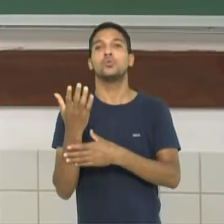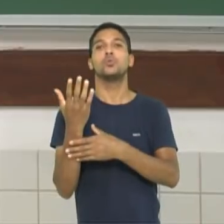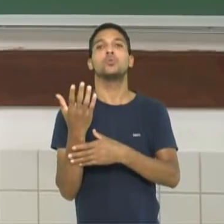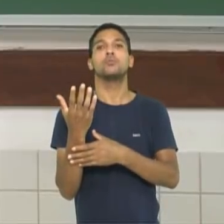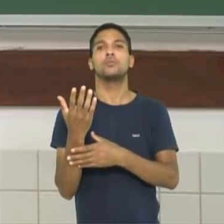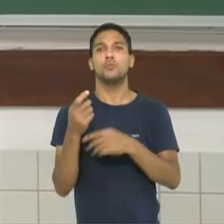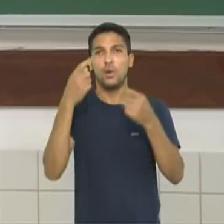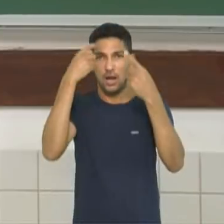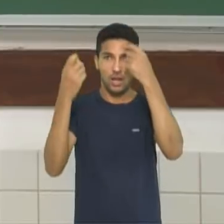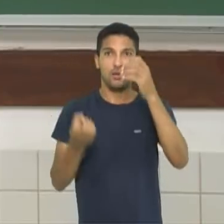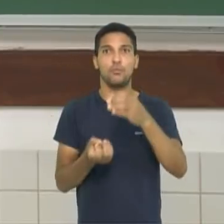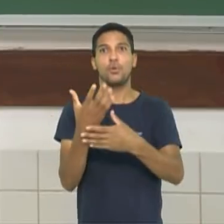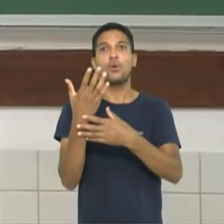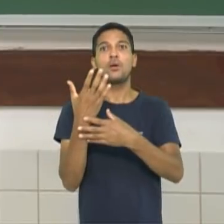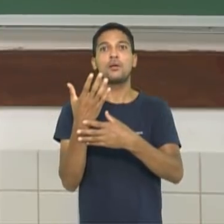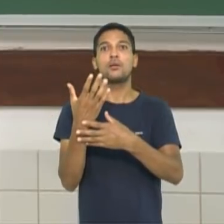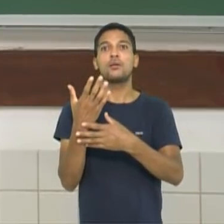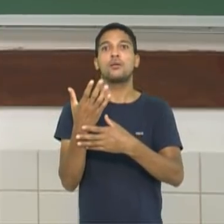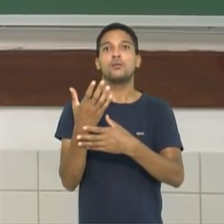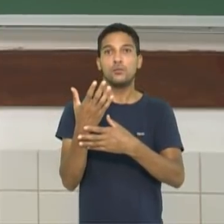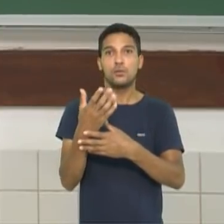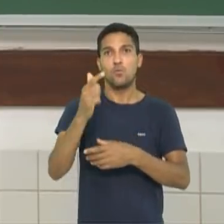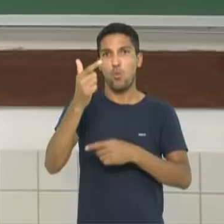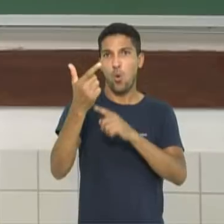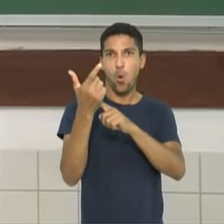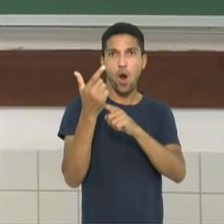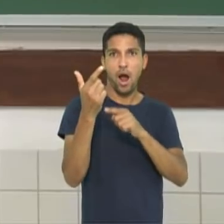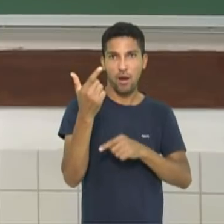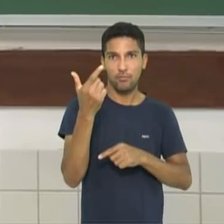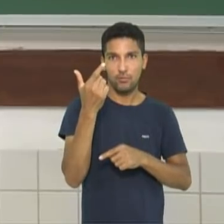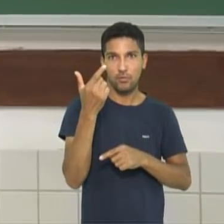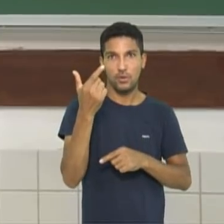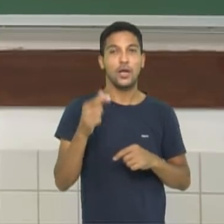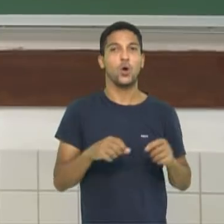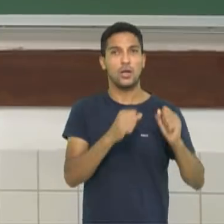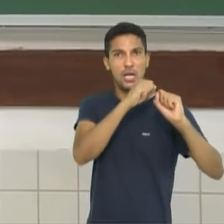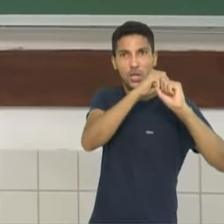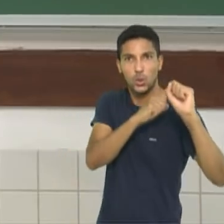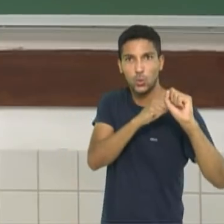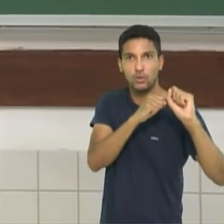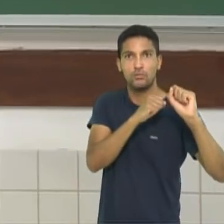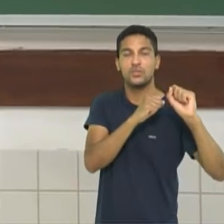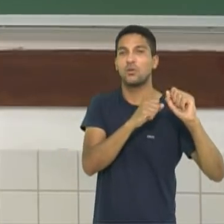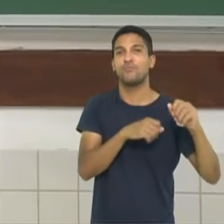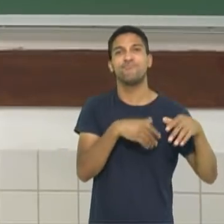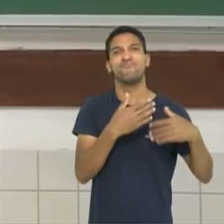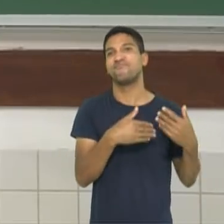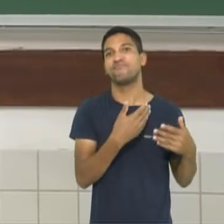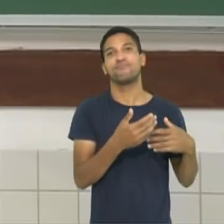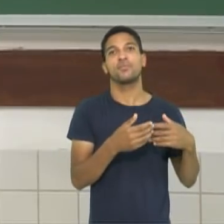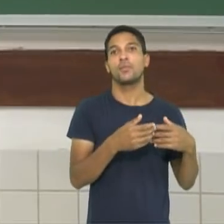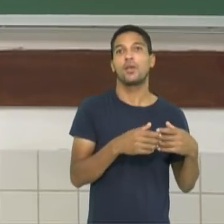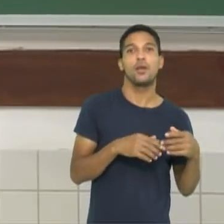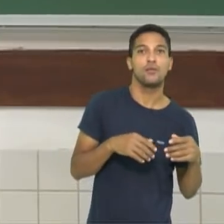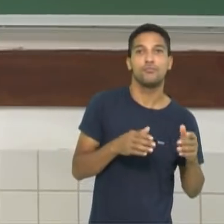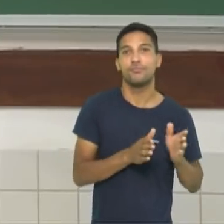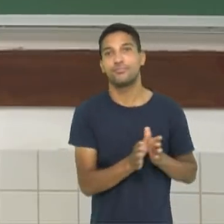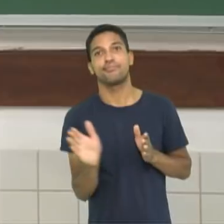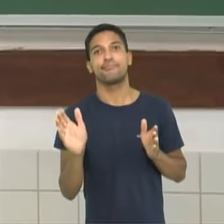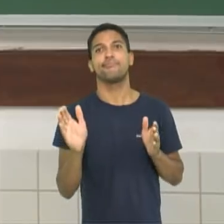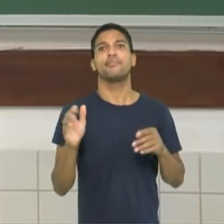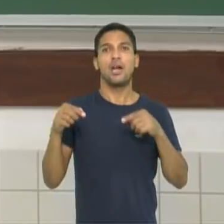também. Nós vimos que as lutas, por algum tempo da história, elas estiveram, sim, relacionadas às